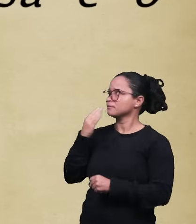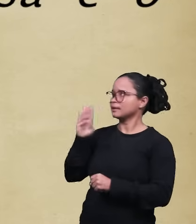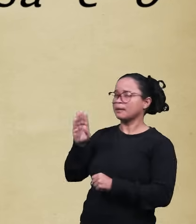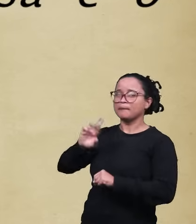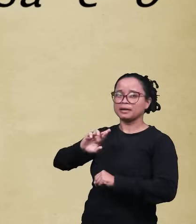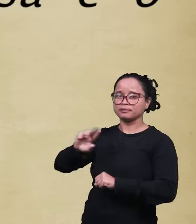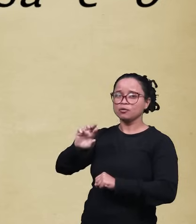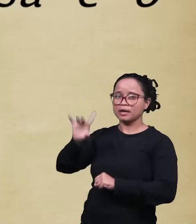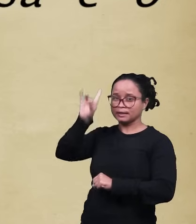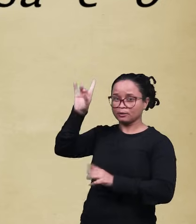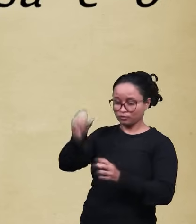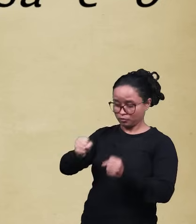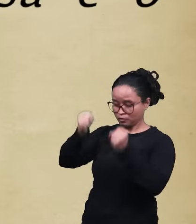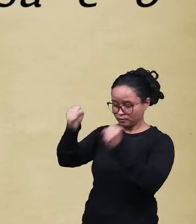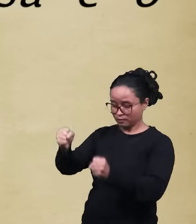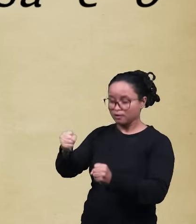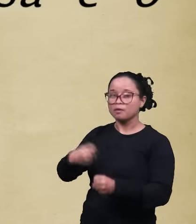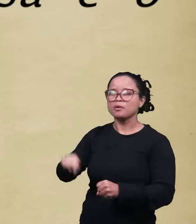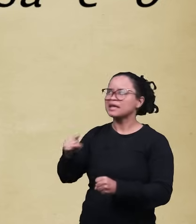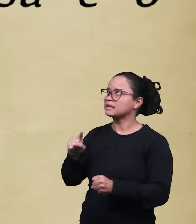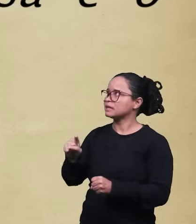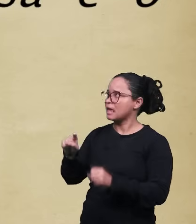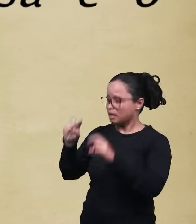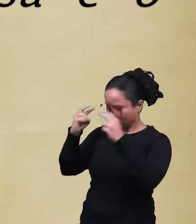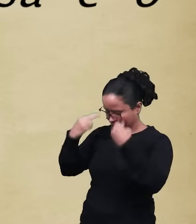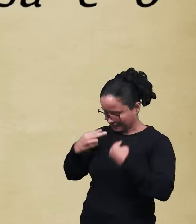questionando a grandeza do Senhor, porque ele olha para o seu limite.